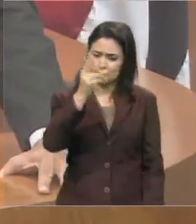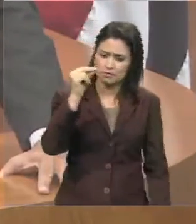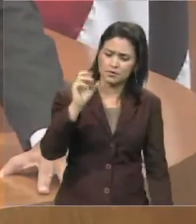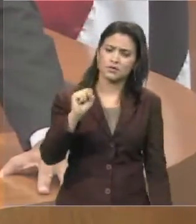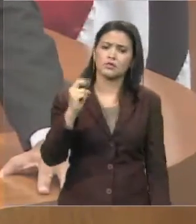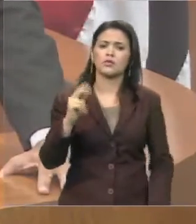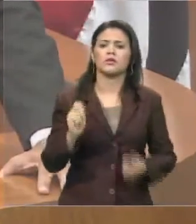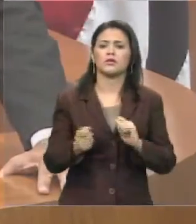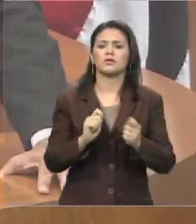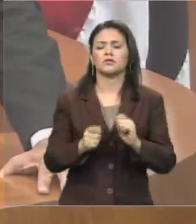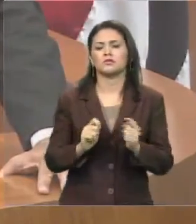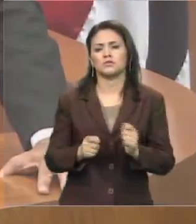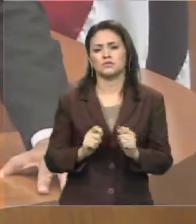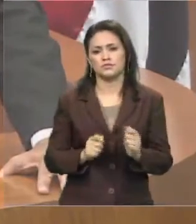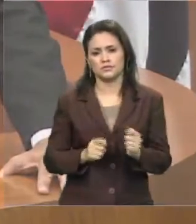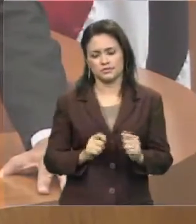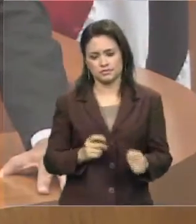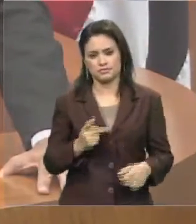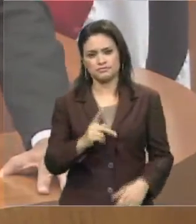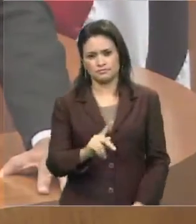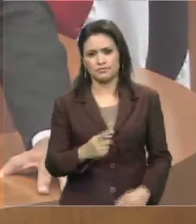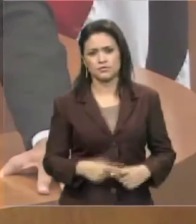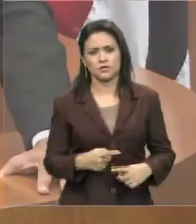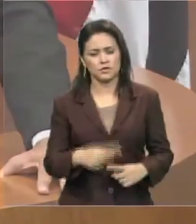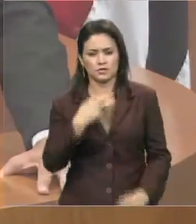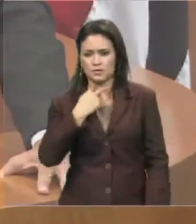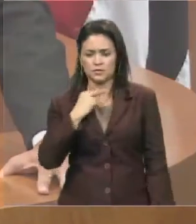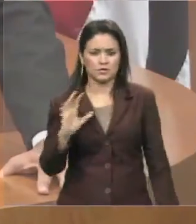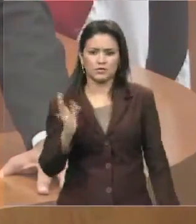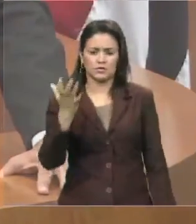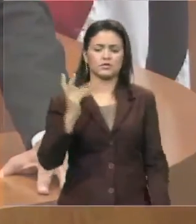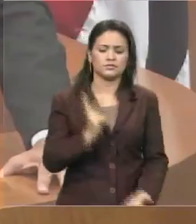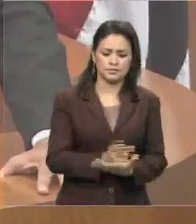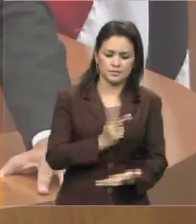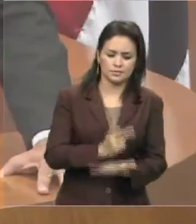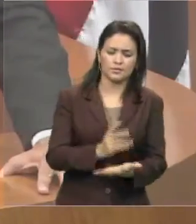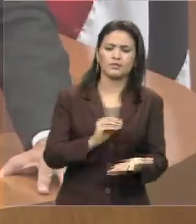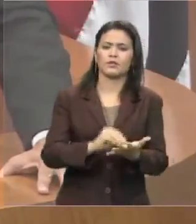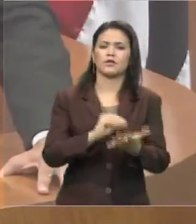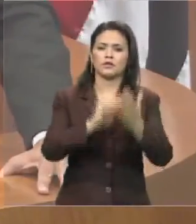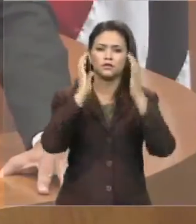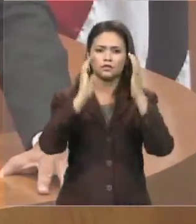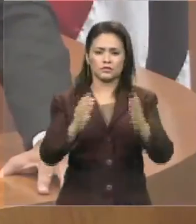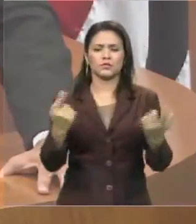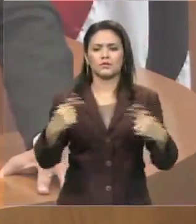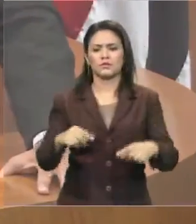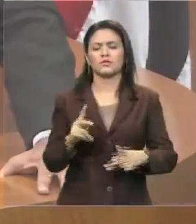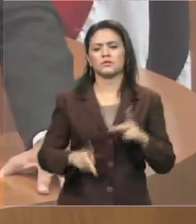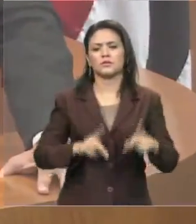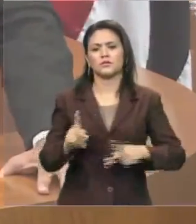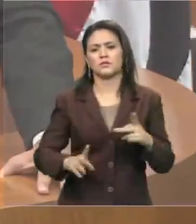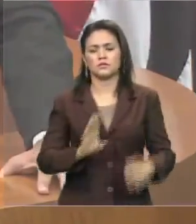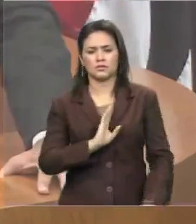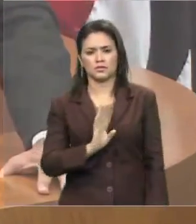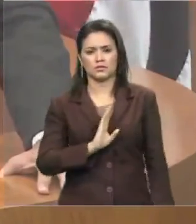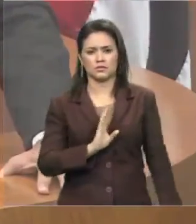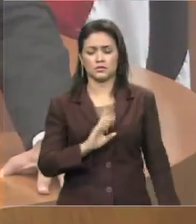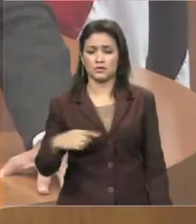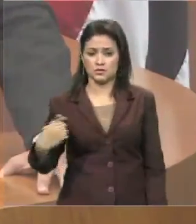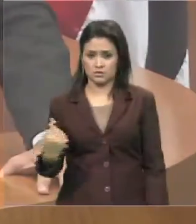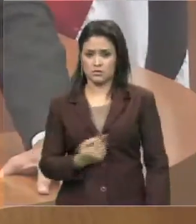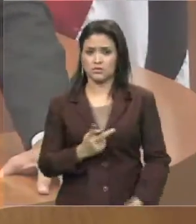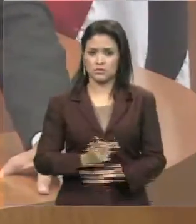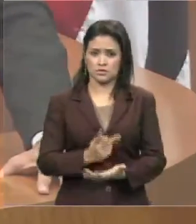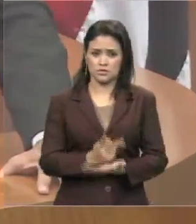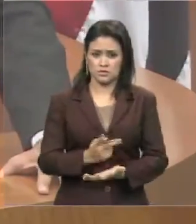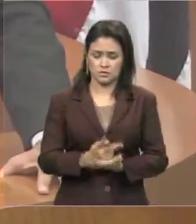a administração dele, porque o que não pode acontecer é continuar esse desrespeito contra o povo de Bacabal. Nós continuaremos sendo a voz